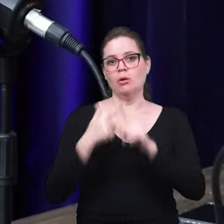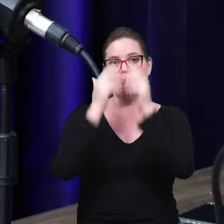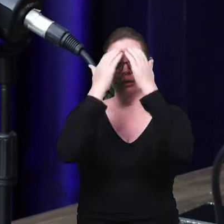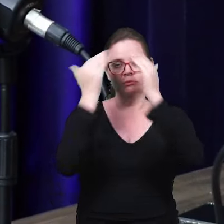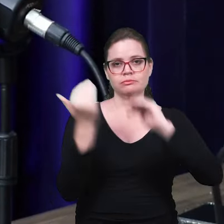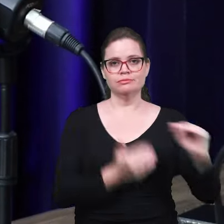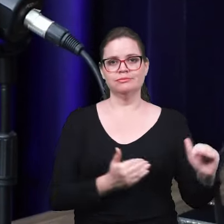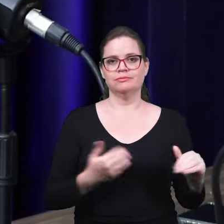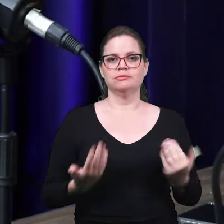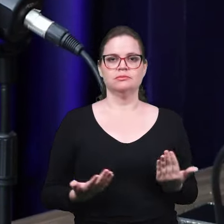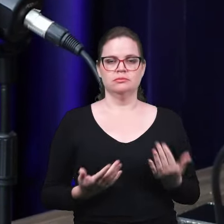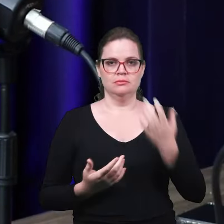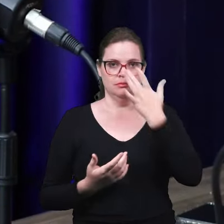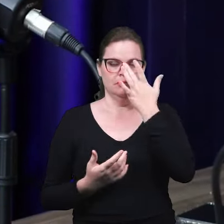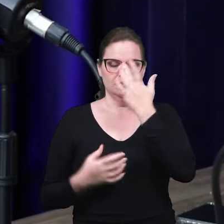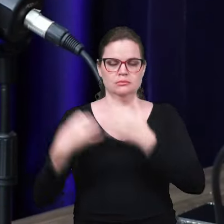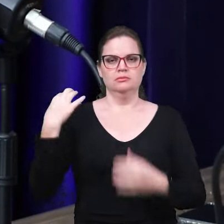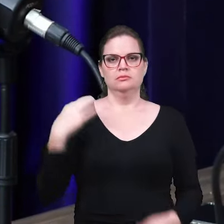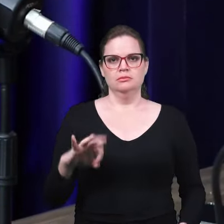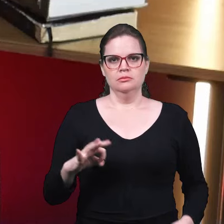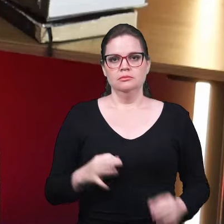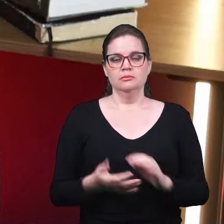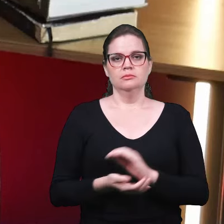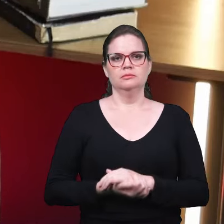da resistência. Exatamente.